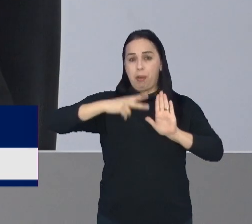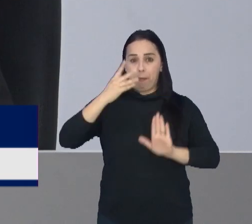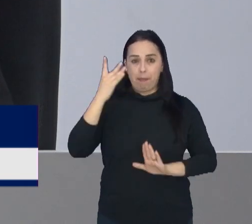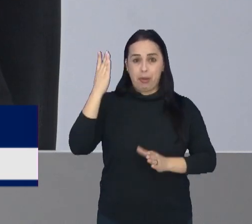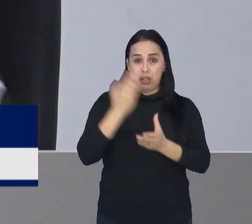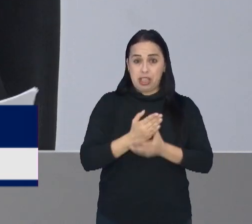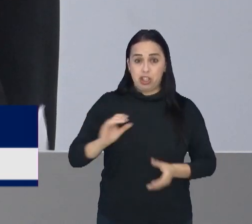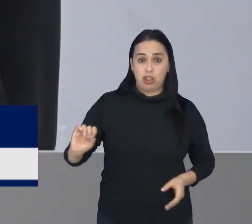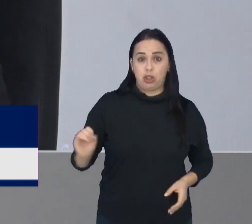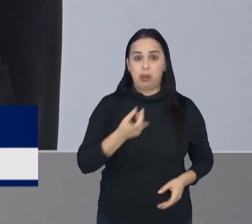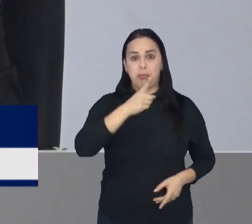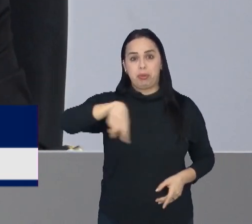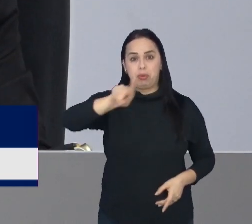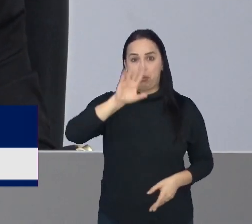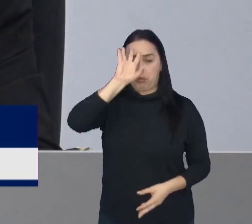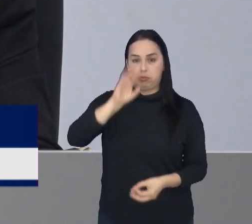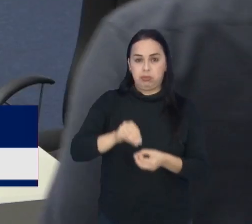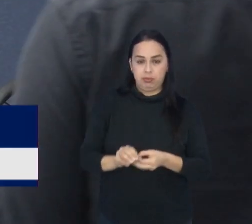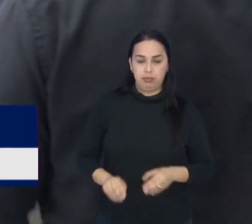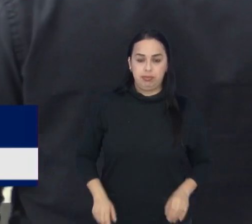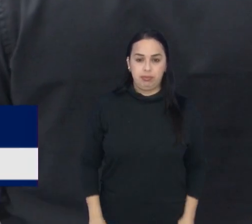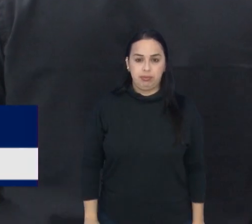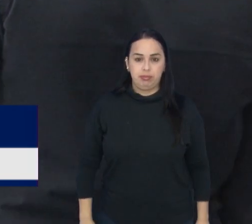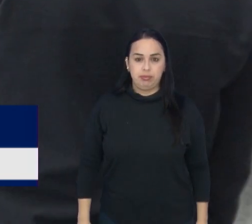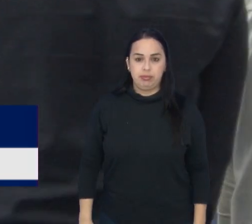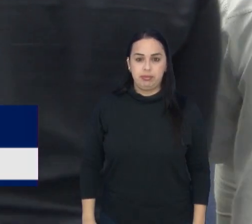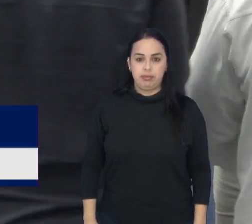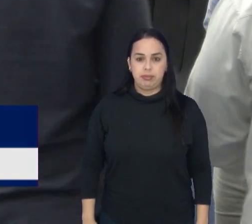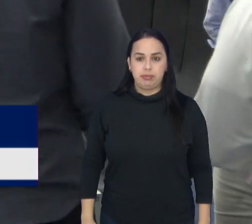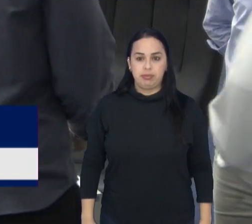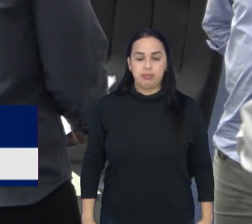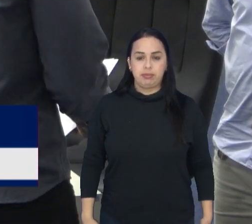para a ciência dos senhores vereadores.